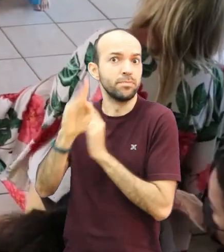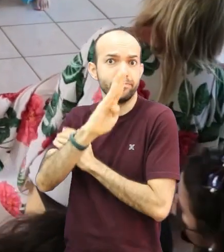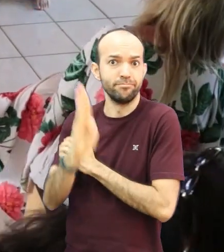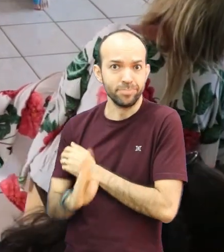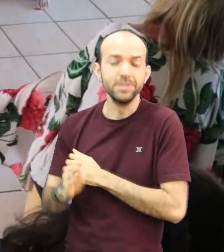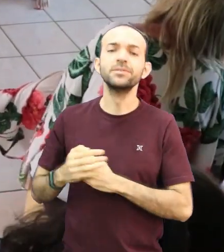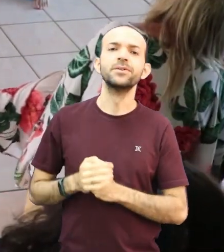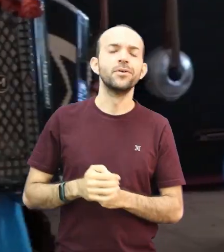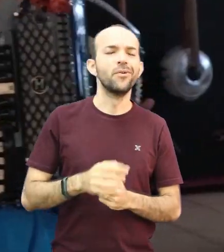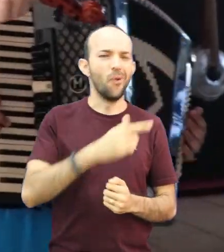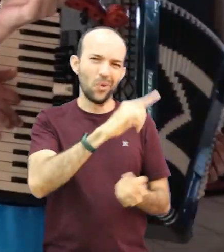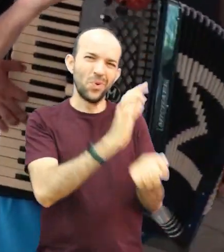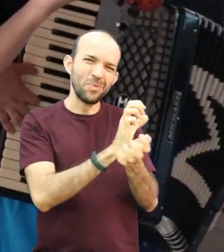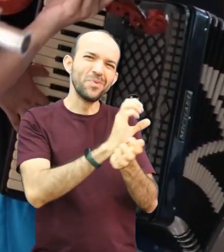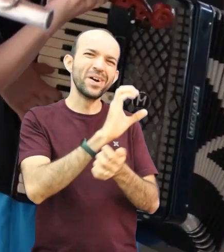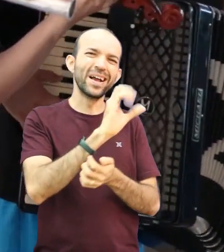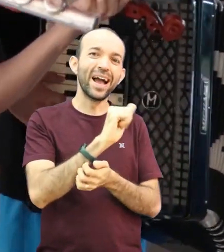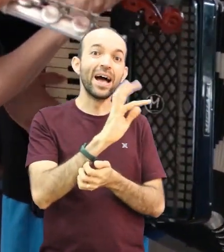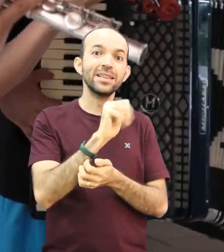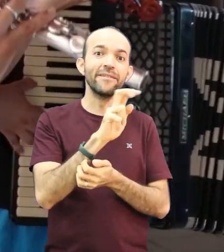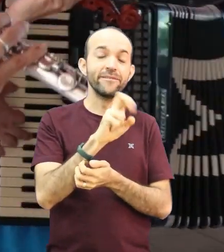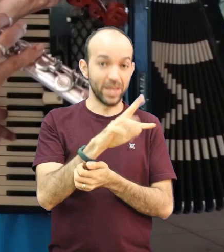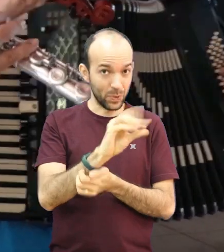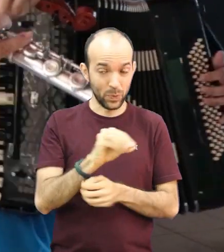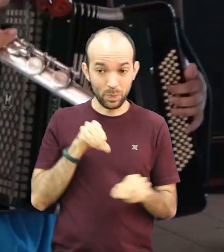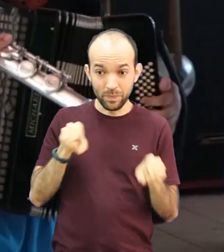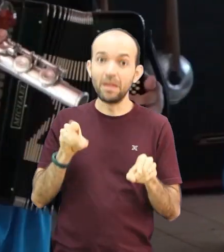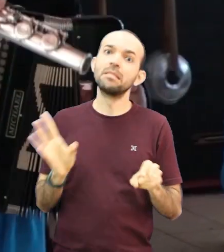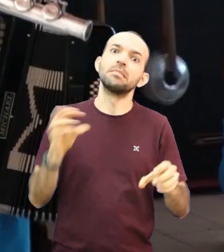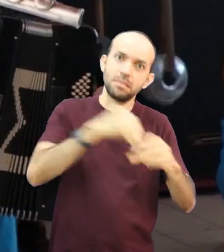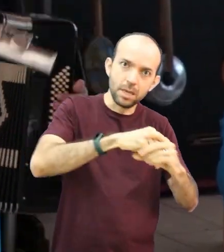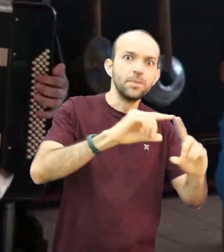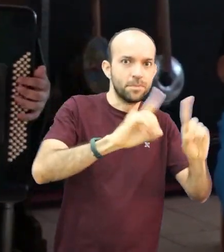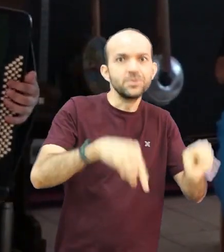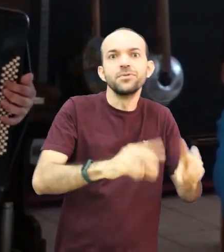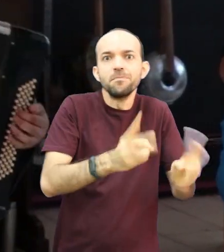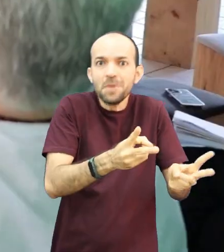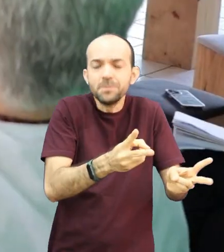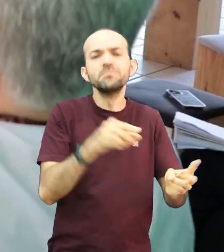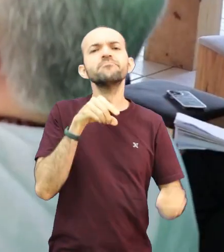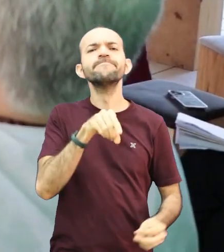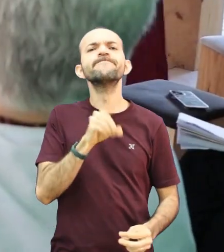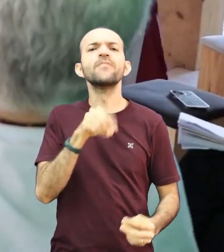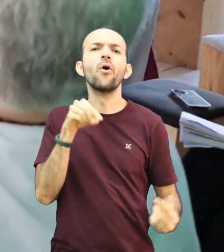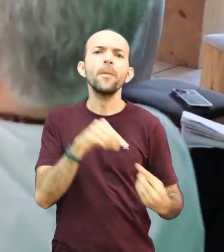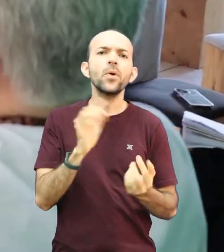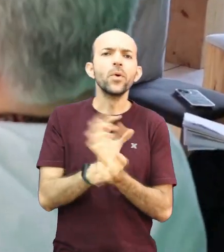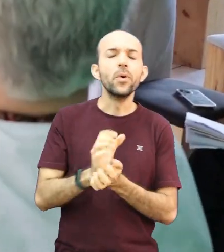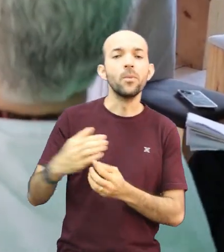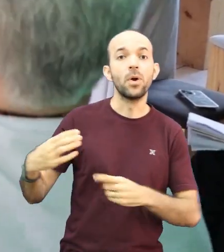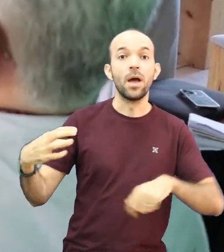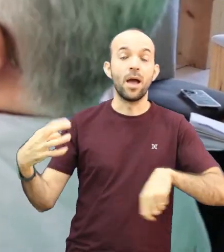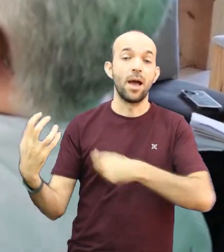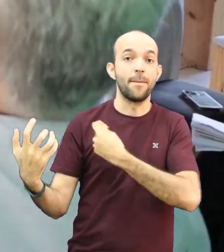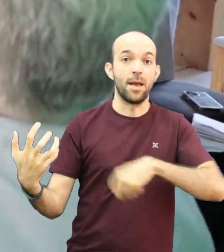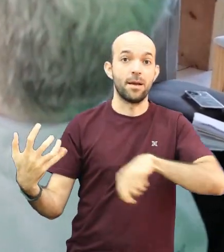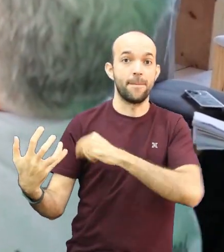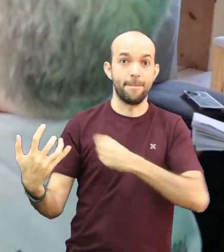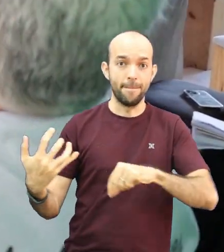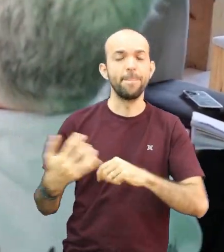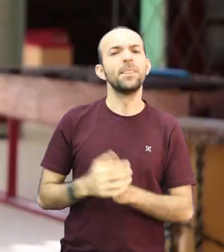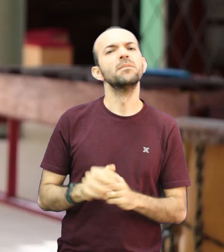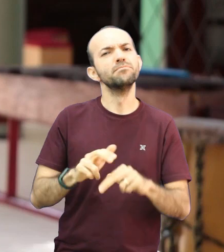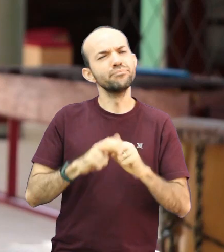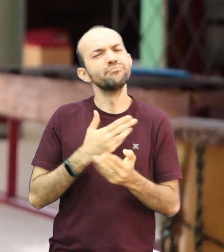popular brasileiro do grupo Catavento que já mexe mais com lado de rabeca Então fui descobrindo